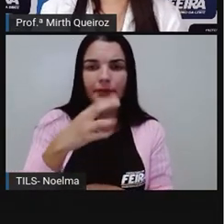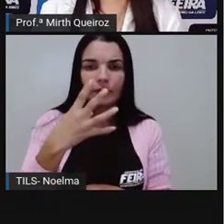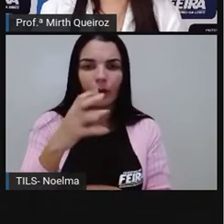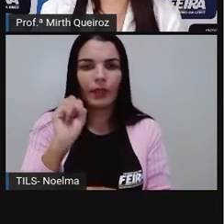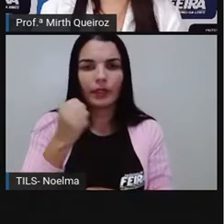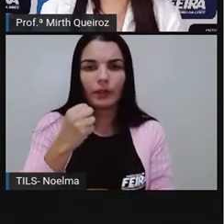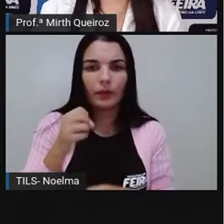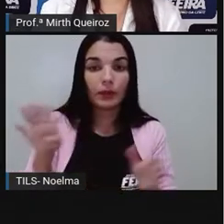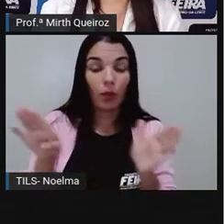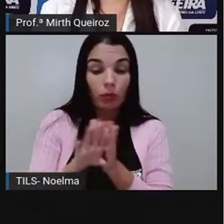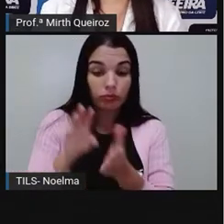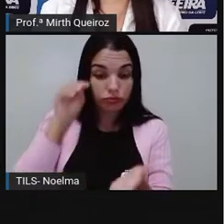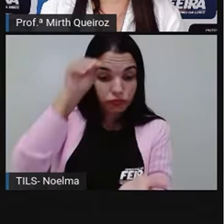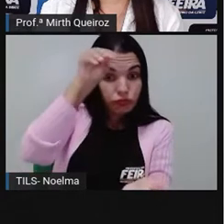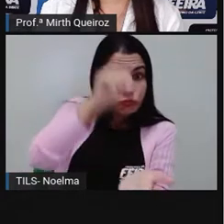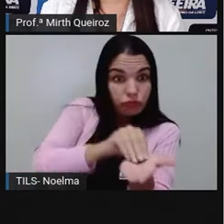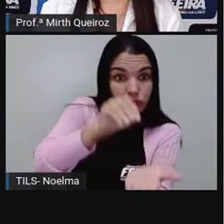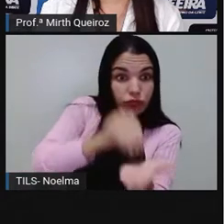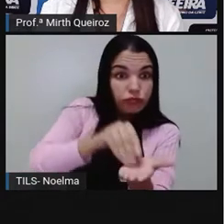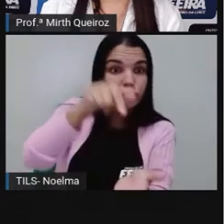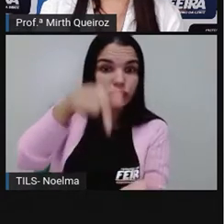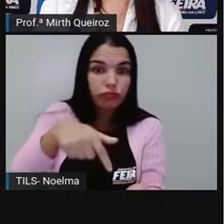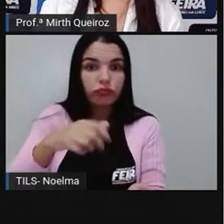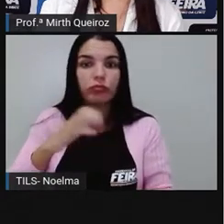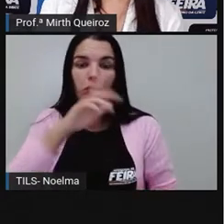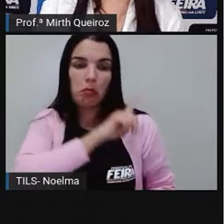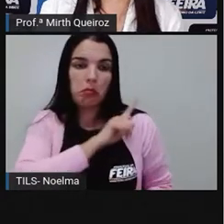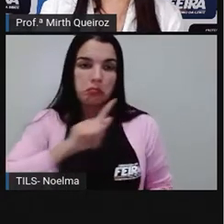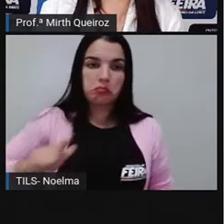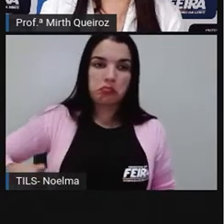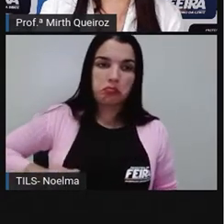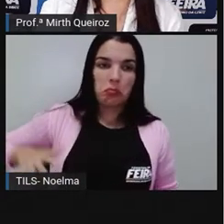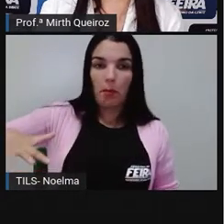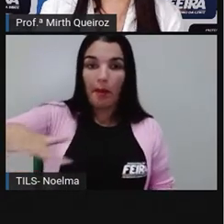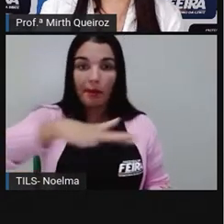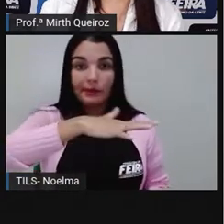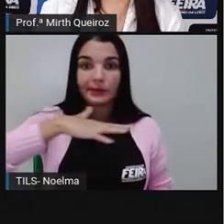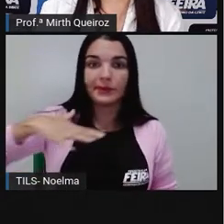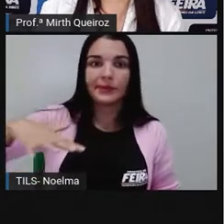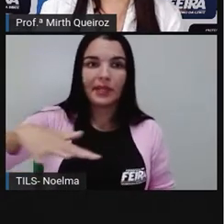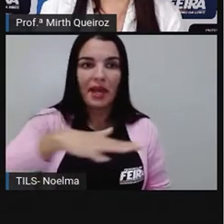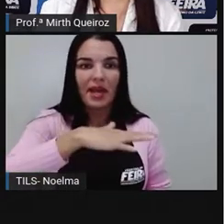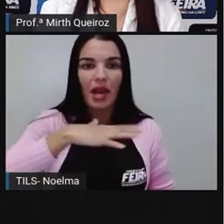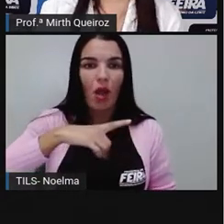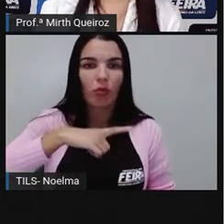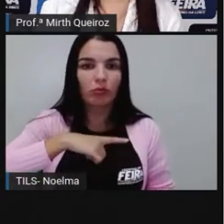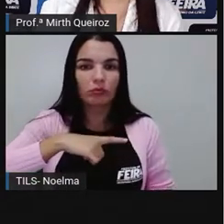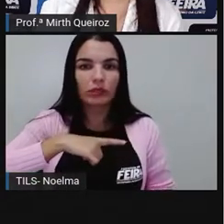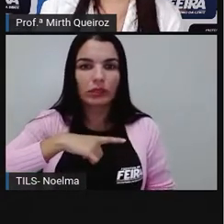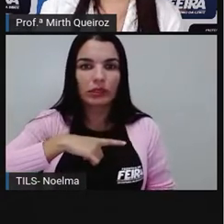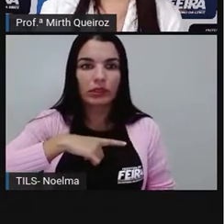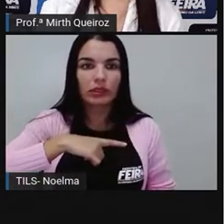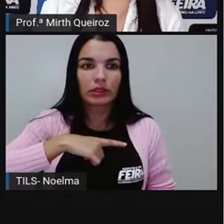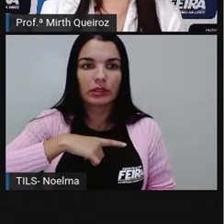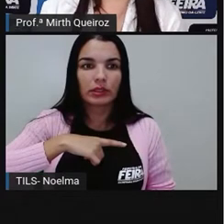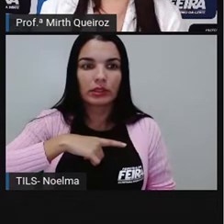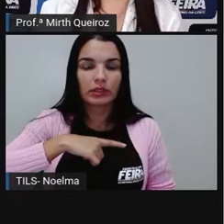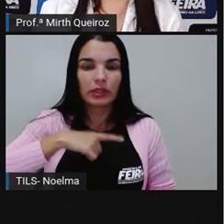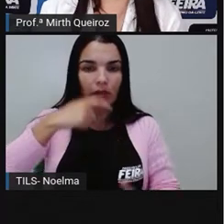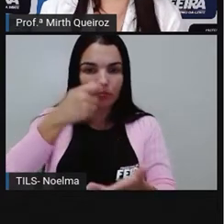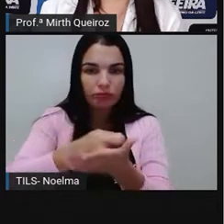1548, foi quando foi implantado aí o governo geral. Este governo ele foi estabelecido a fim de substituir